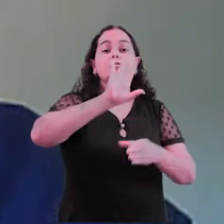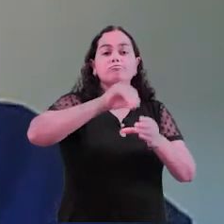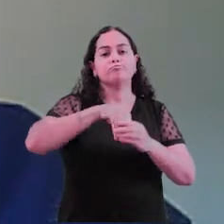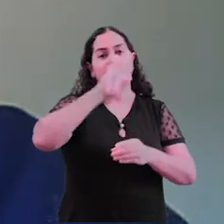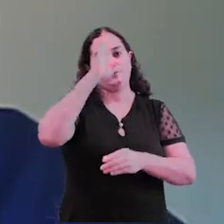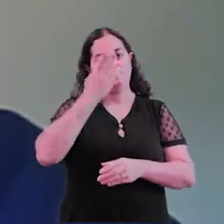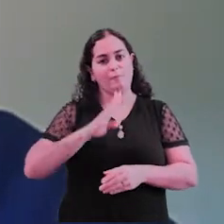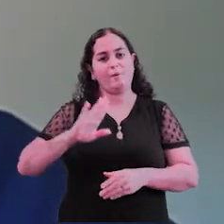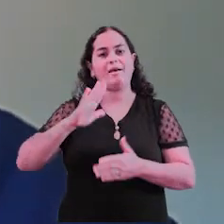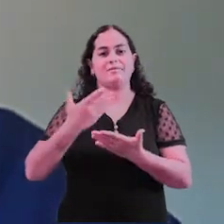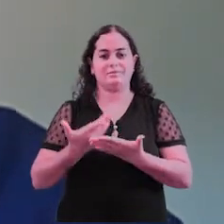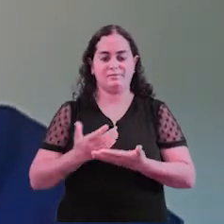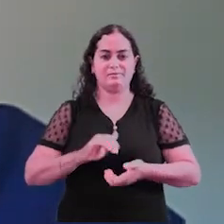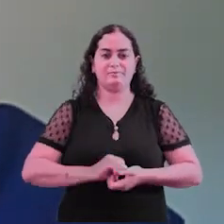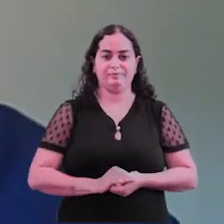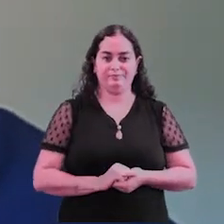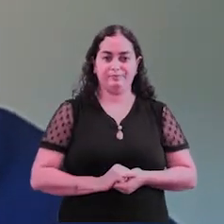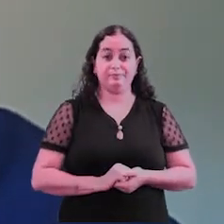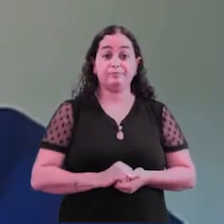território brasileiro.